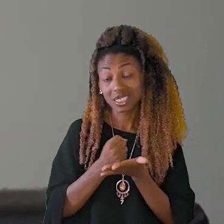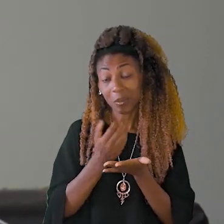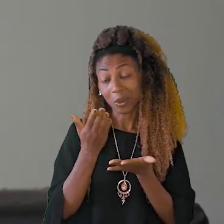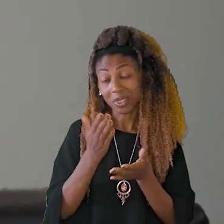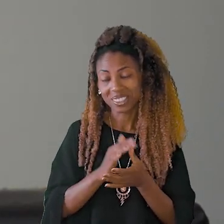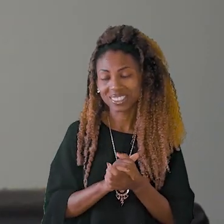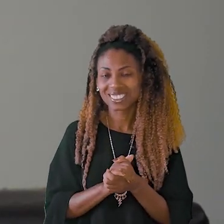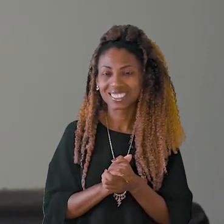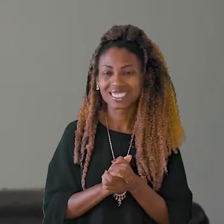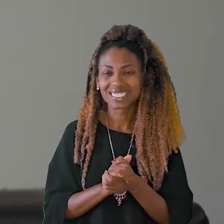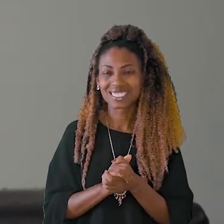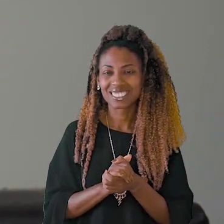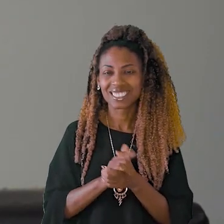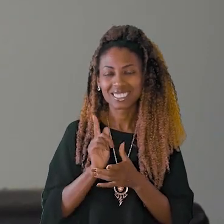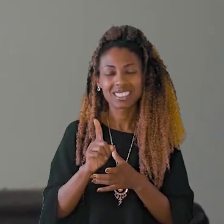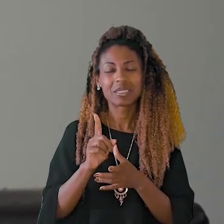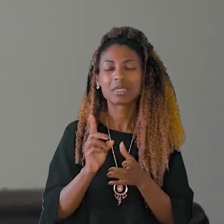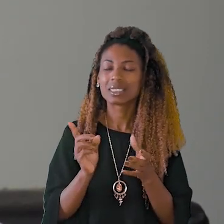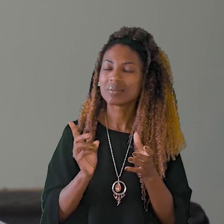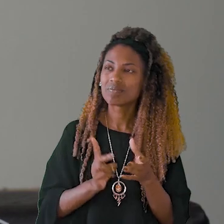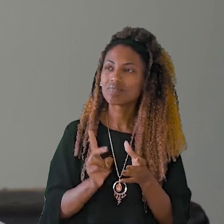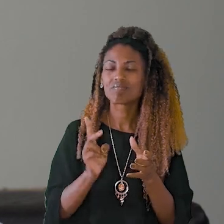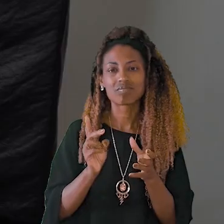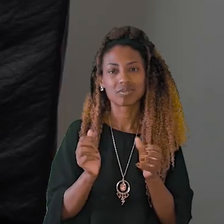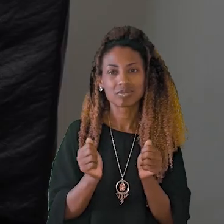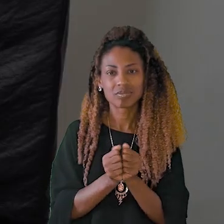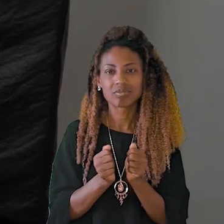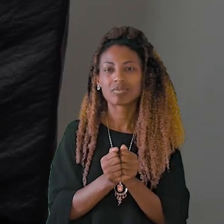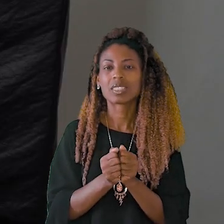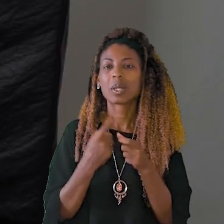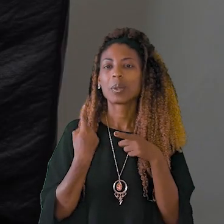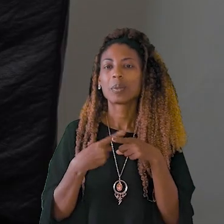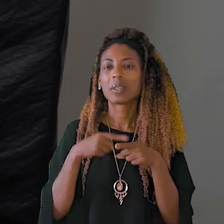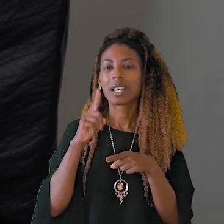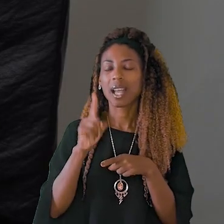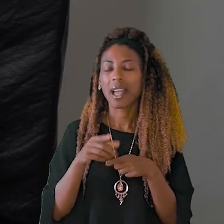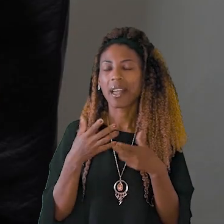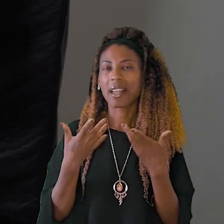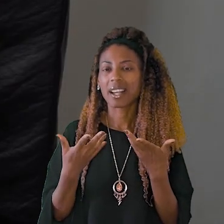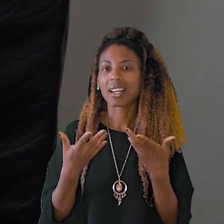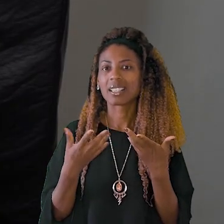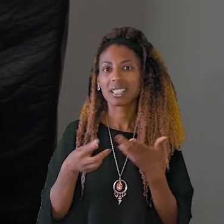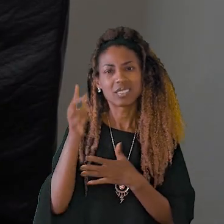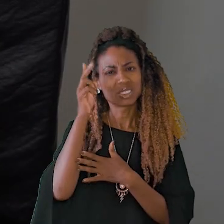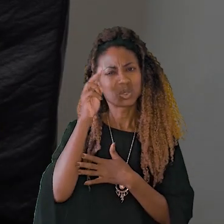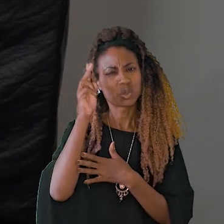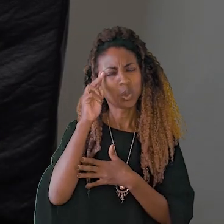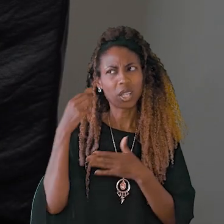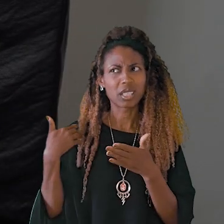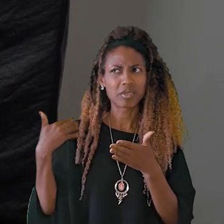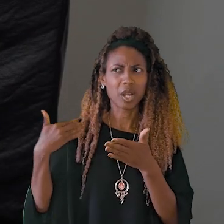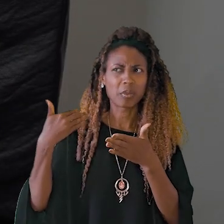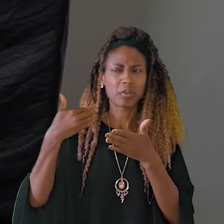né? De ter minha mãe comigo. É uma pessoa que faz parte acho que minha história toda, né? Eu falo